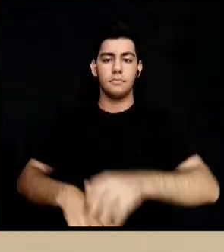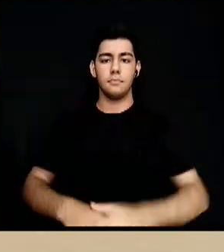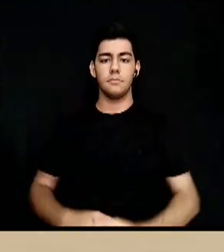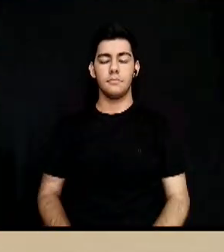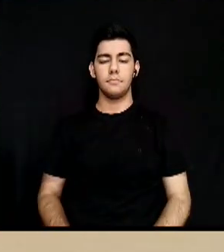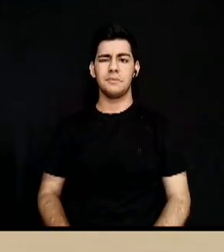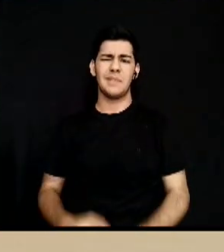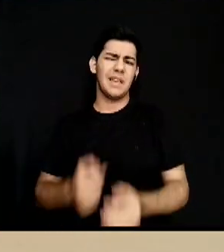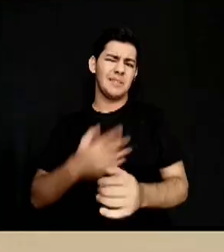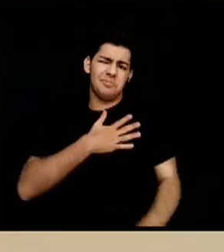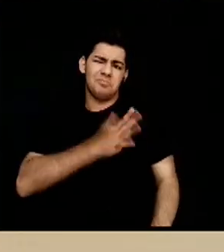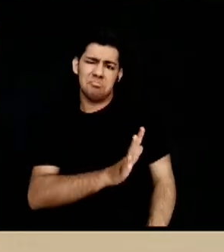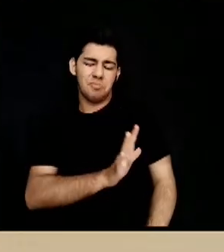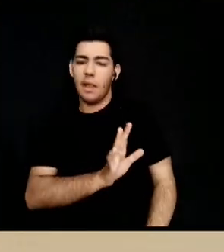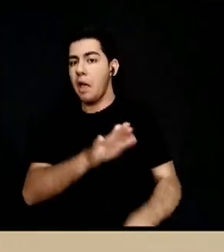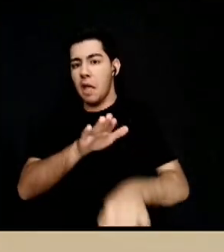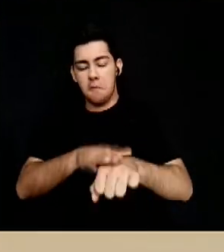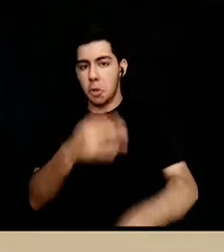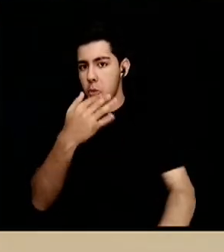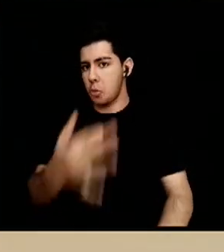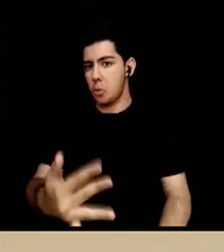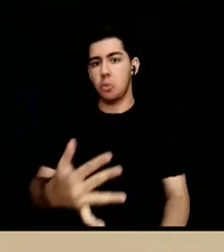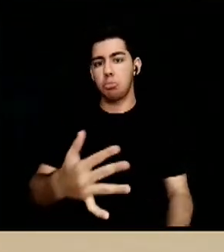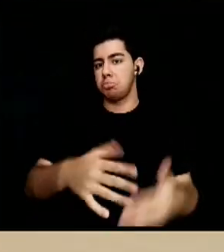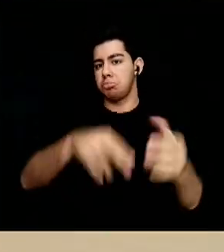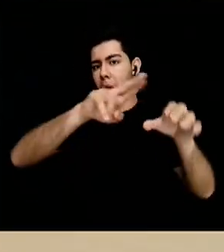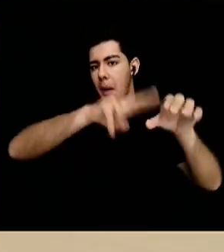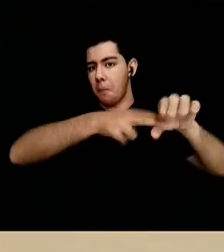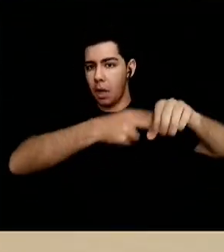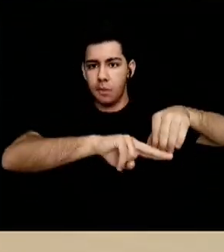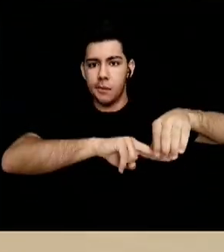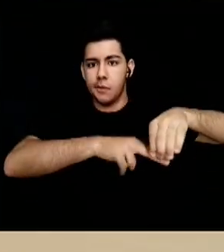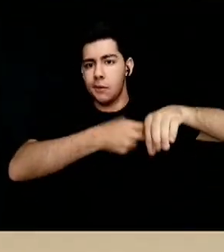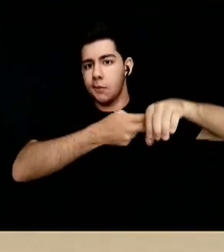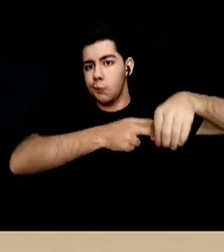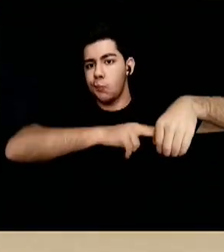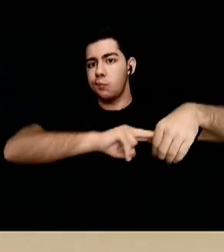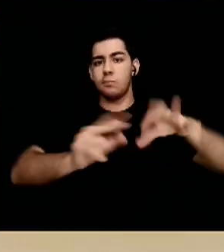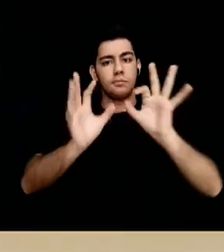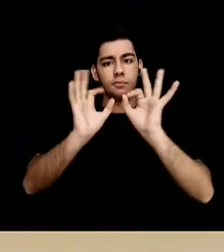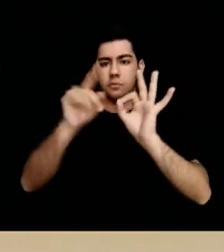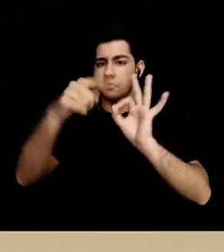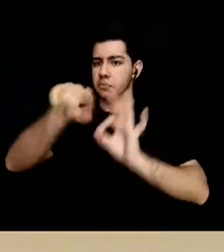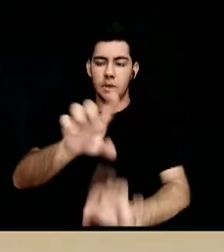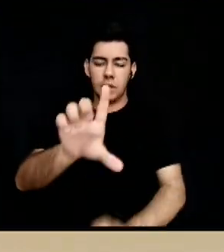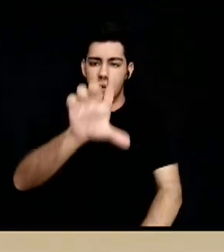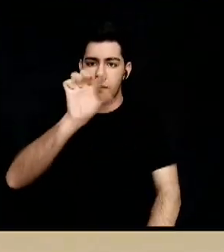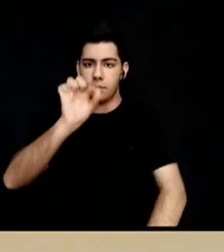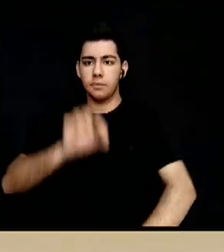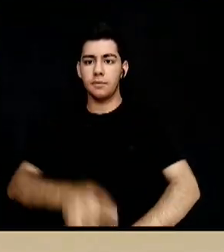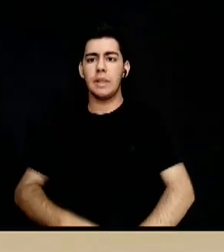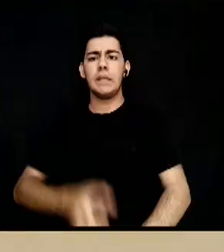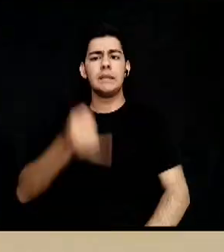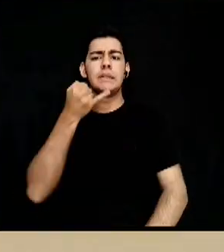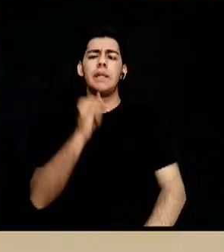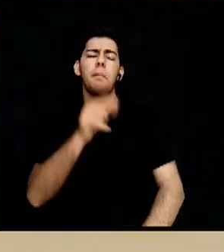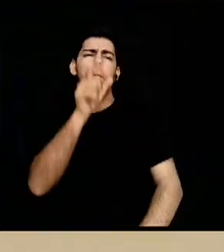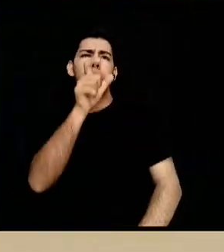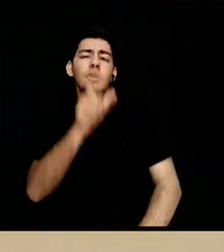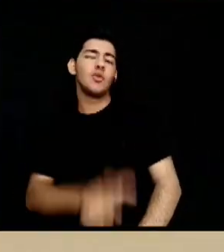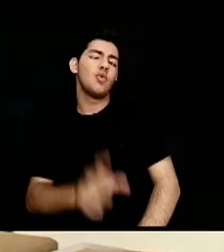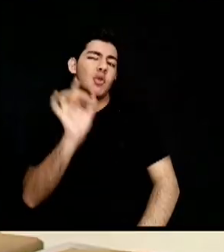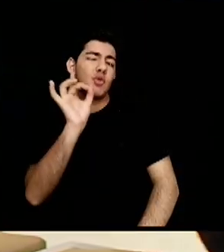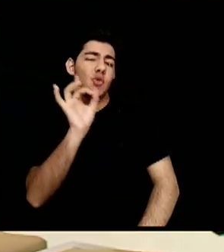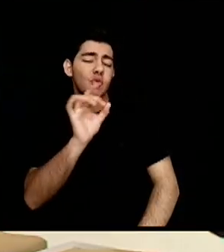tá tudo certo, né? Aí você vai fazer os acabamentos que você mais gosta. E se a pessoa só passou a base